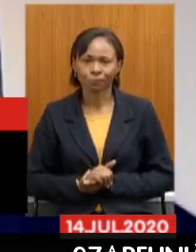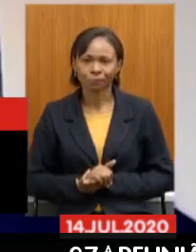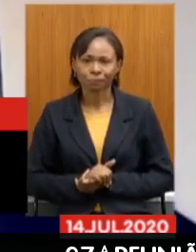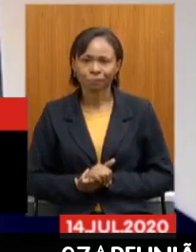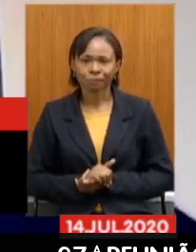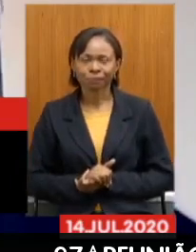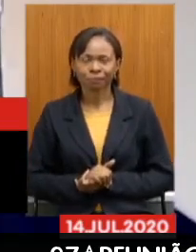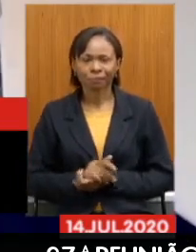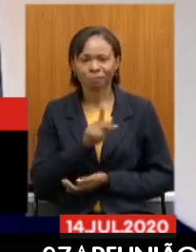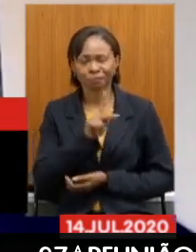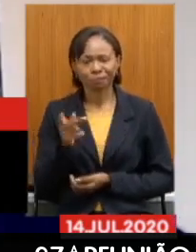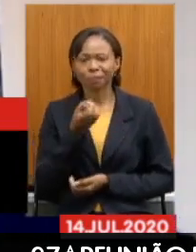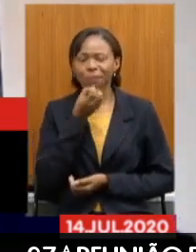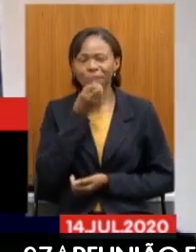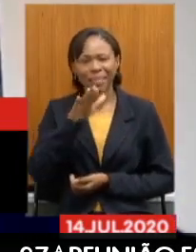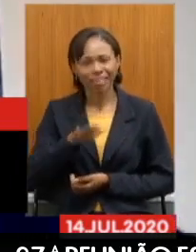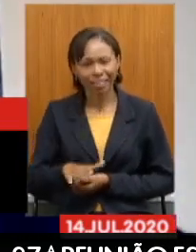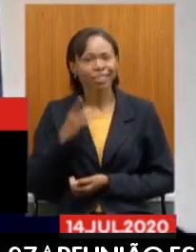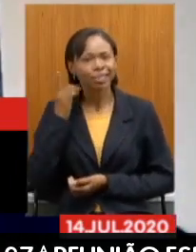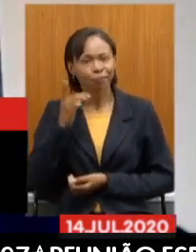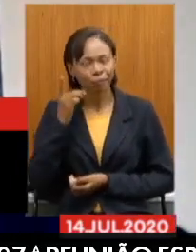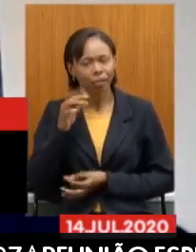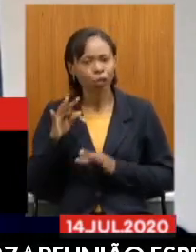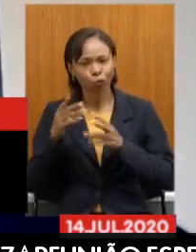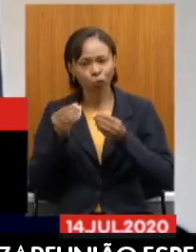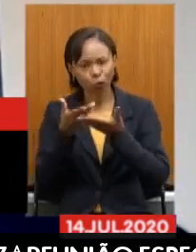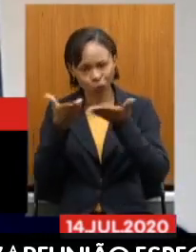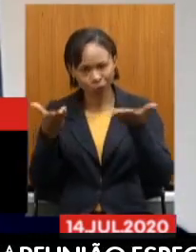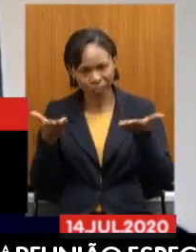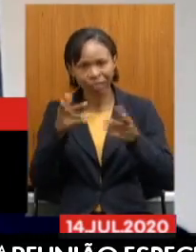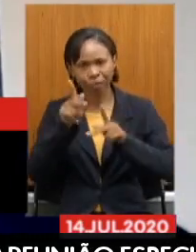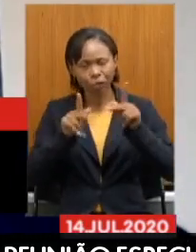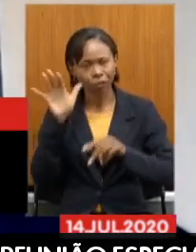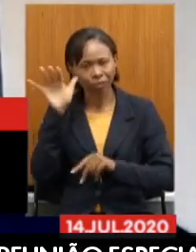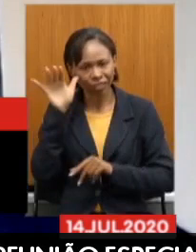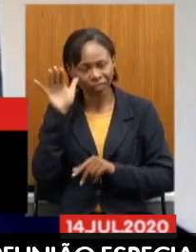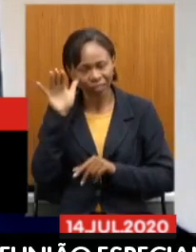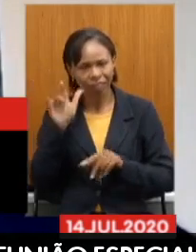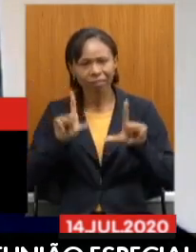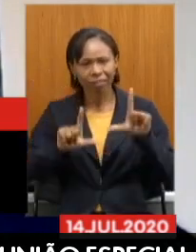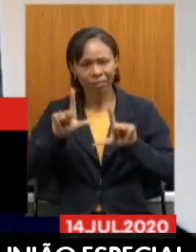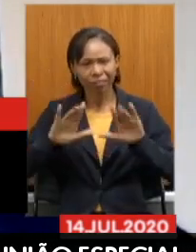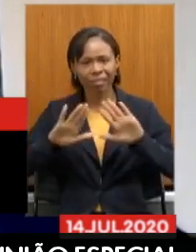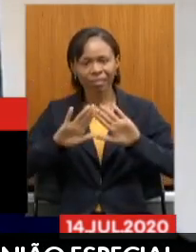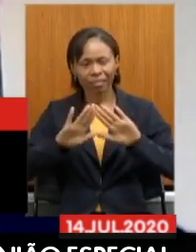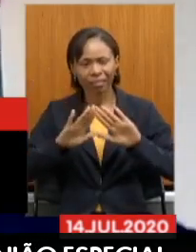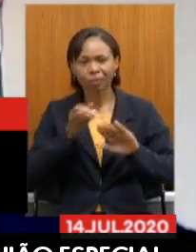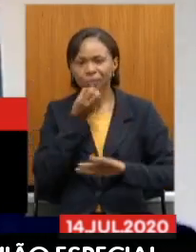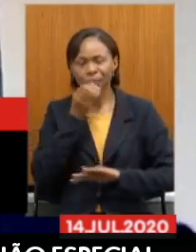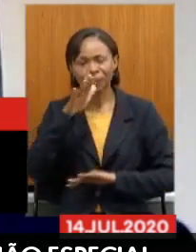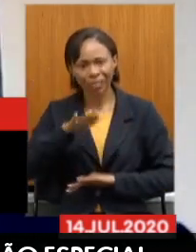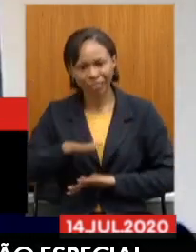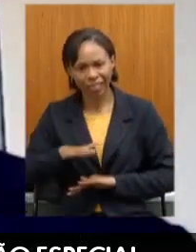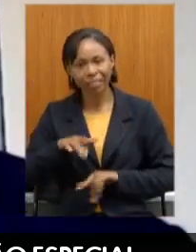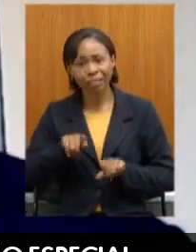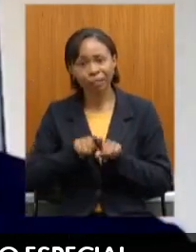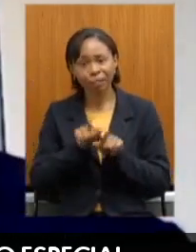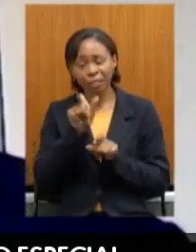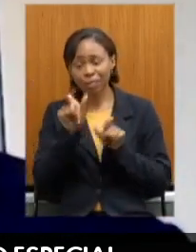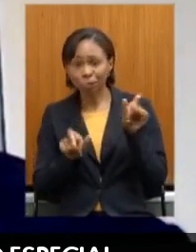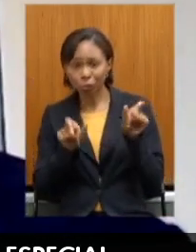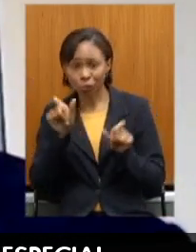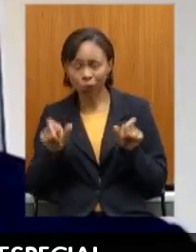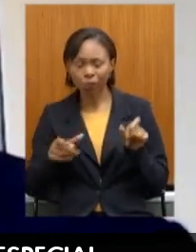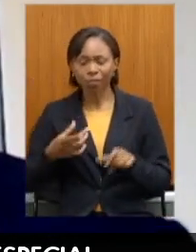tarde a todos os deputados e deputadas, a todo o público que está nos assistindo pela TV Assembleia e aos convidados também que